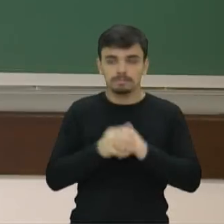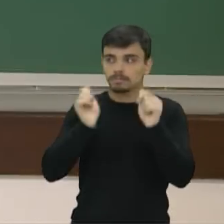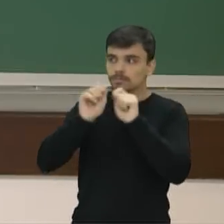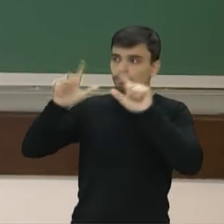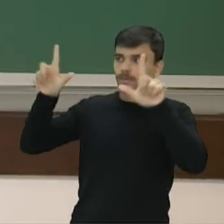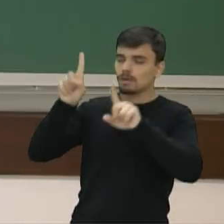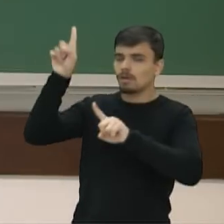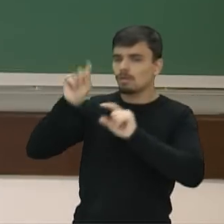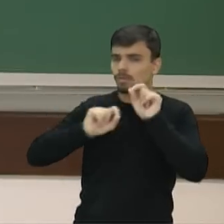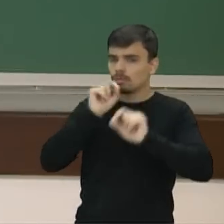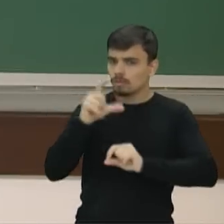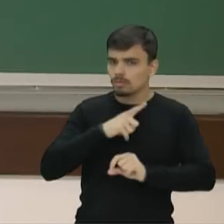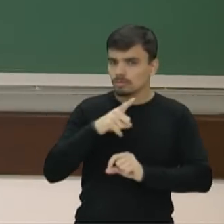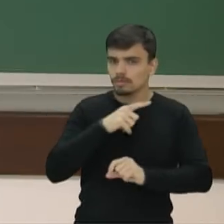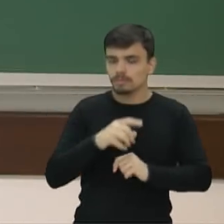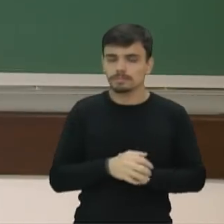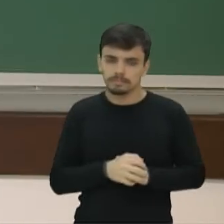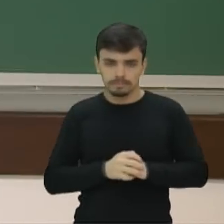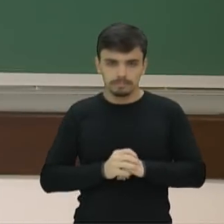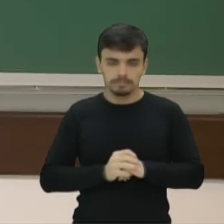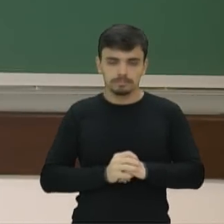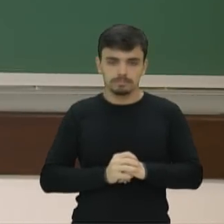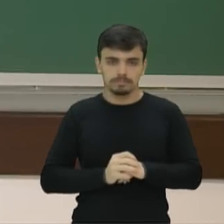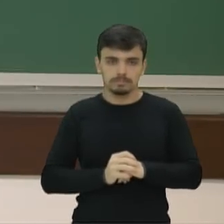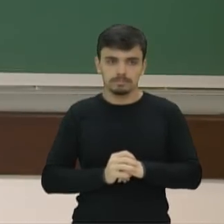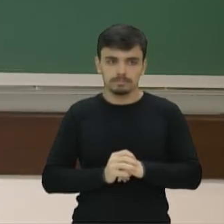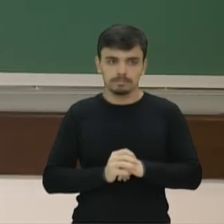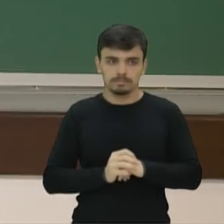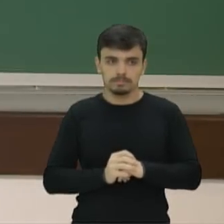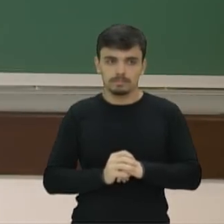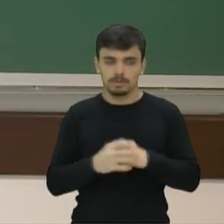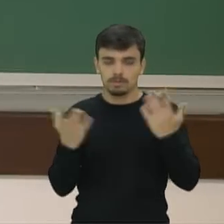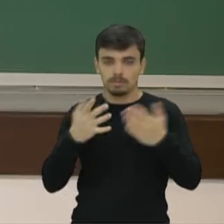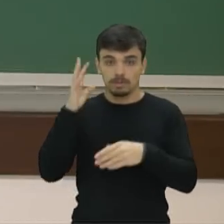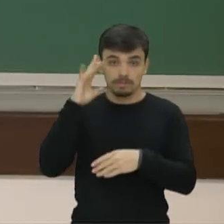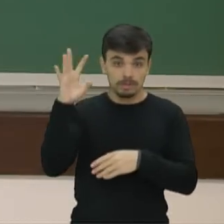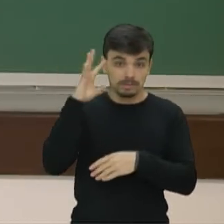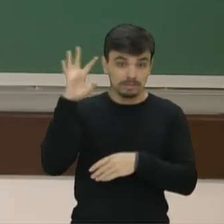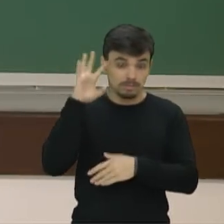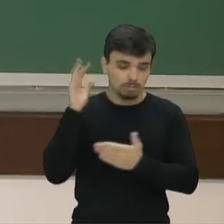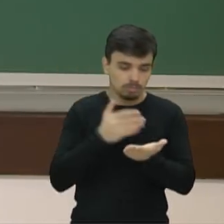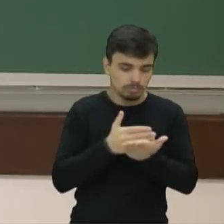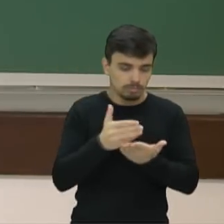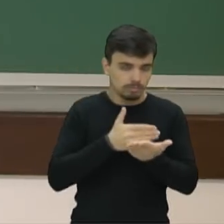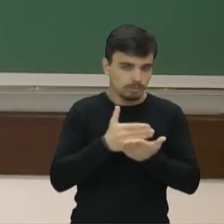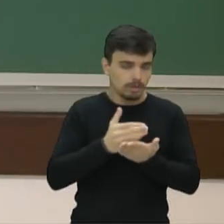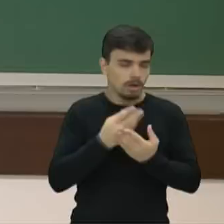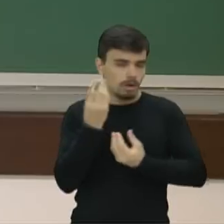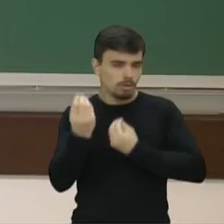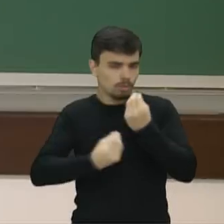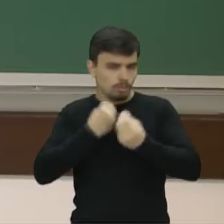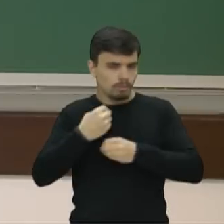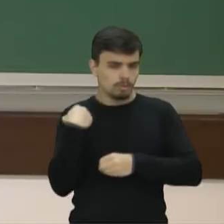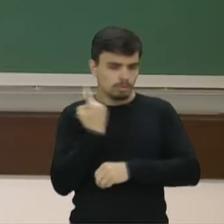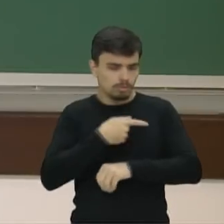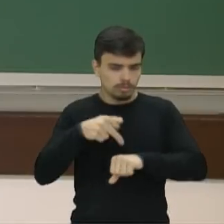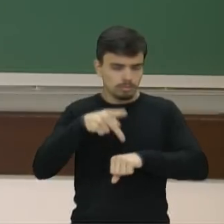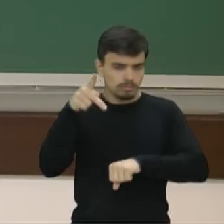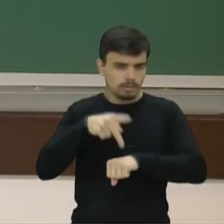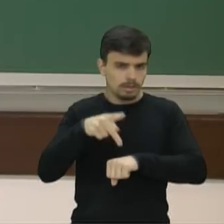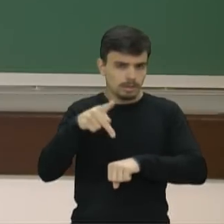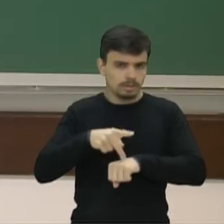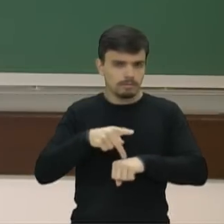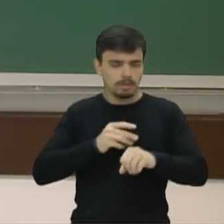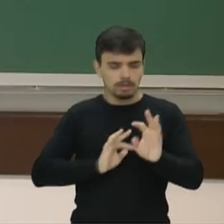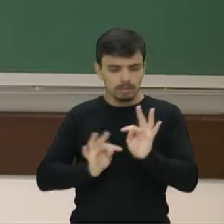também, já aparece para você ali a nossa reflexão inicial. Como o nosso país vem tratando as questões